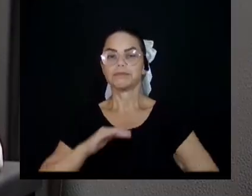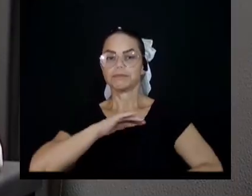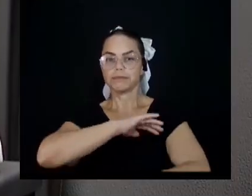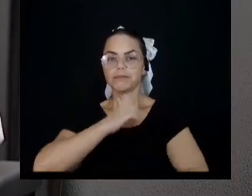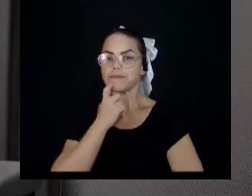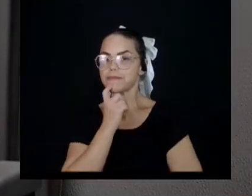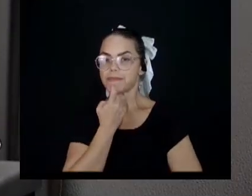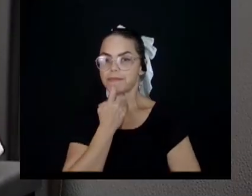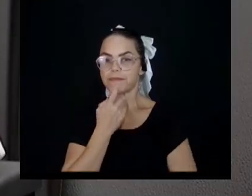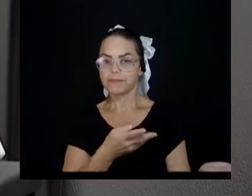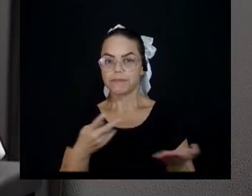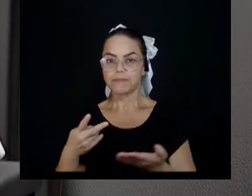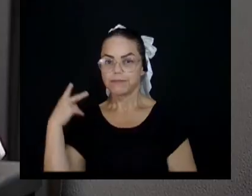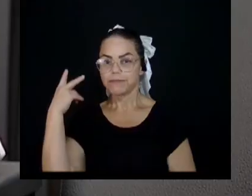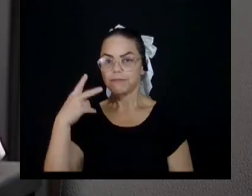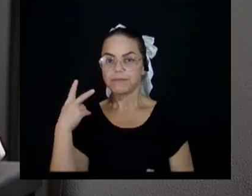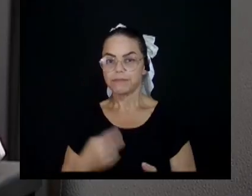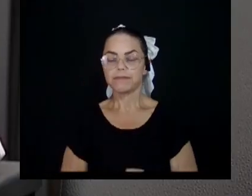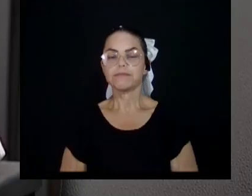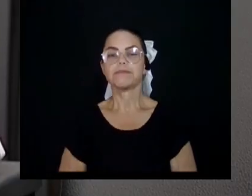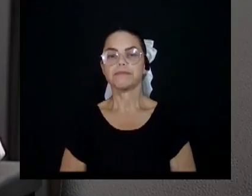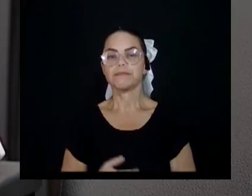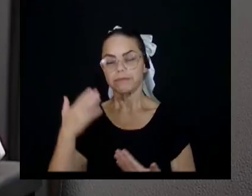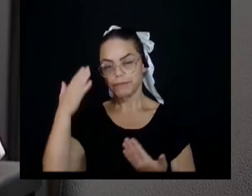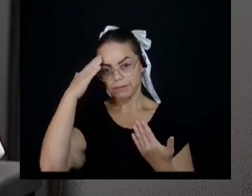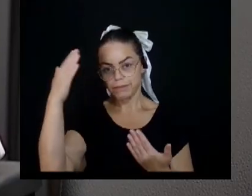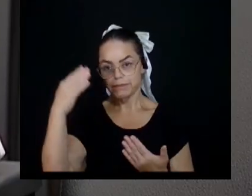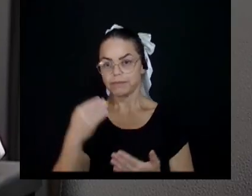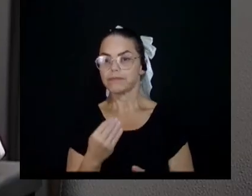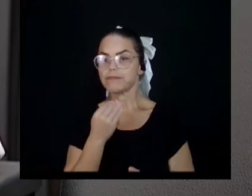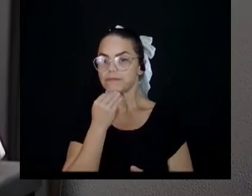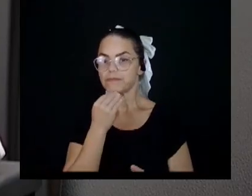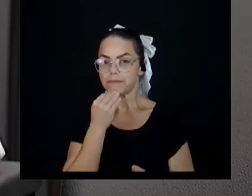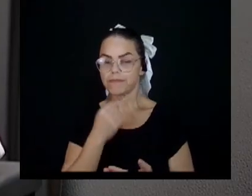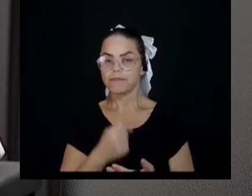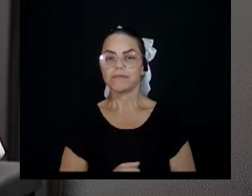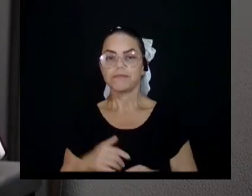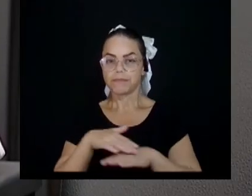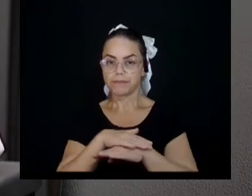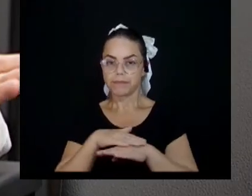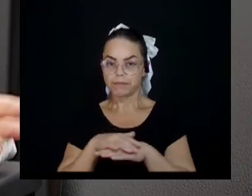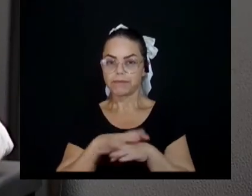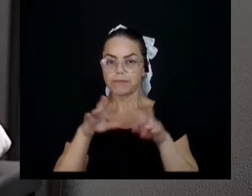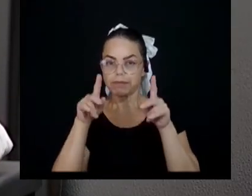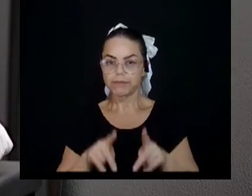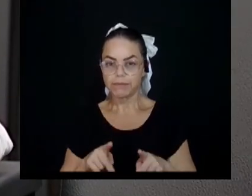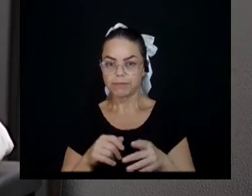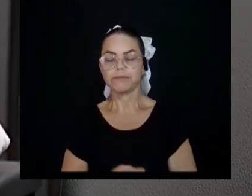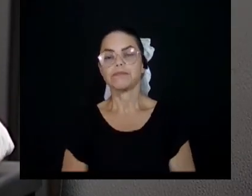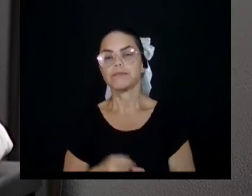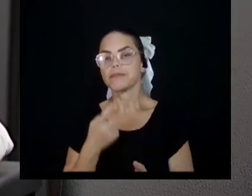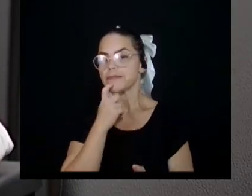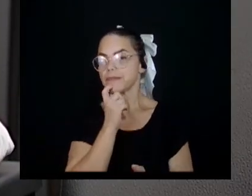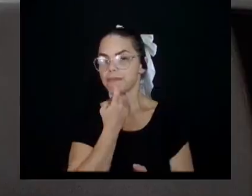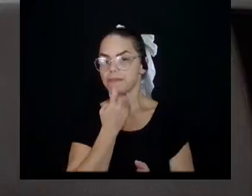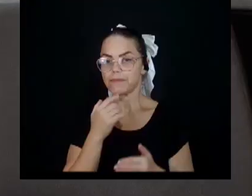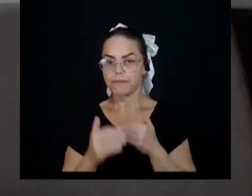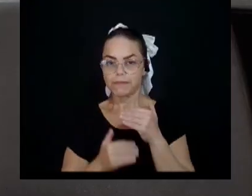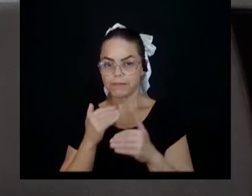Muito obrigado, eu que agradeço a oportunidade de conversar com a população de Campinas através da TV